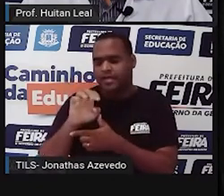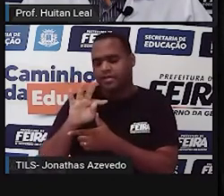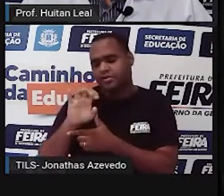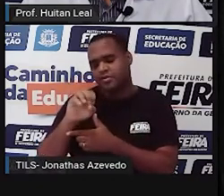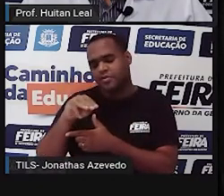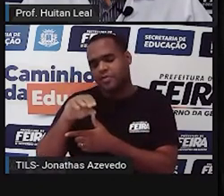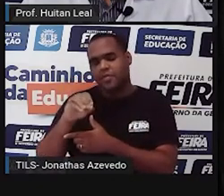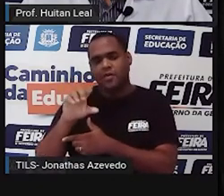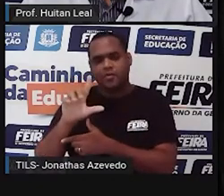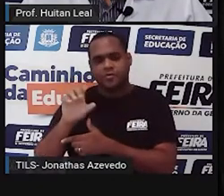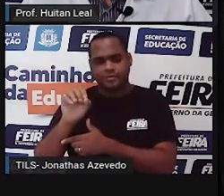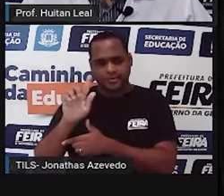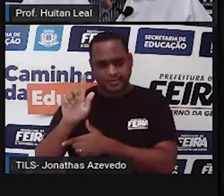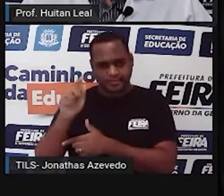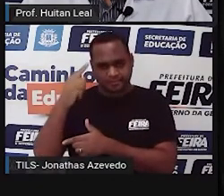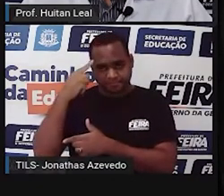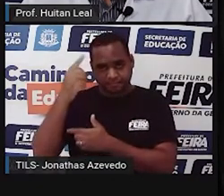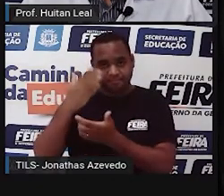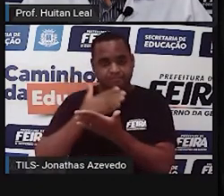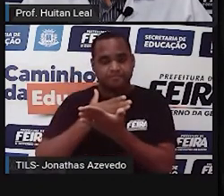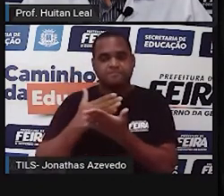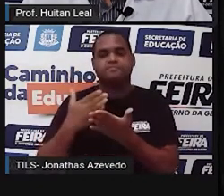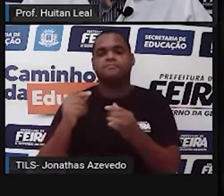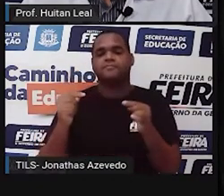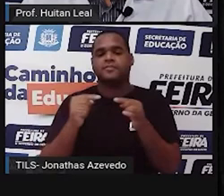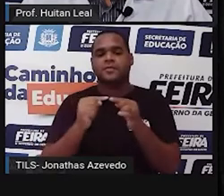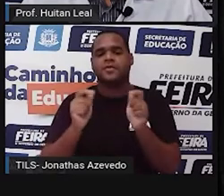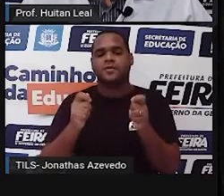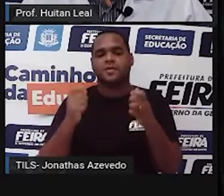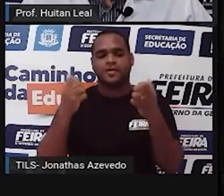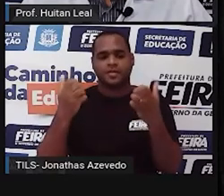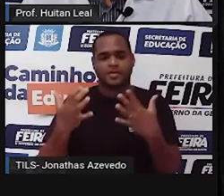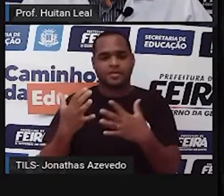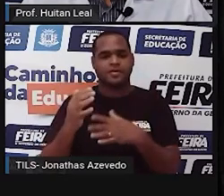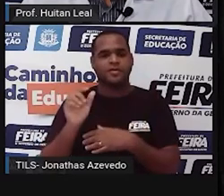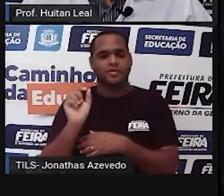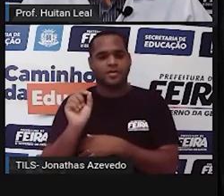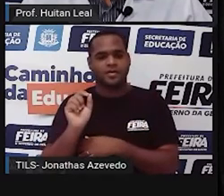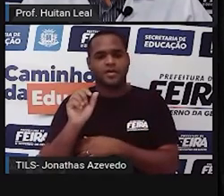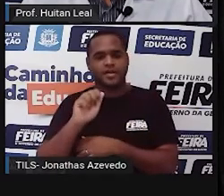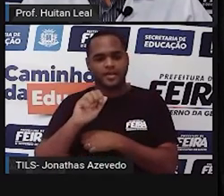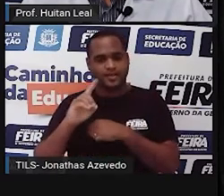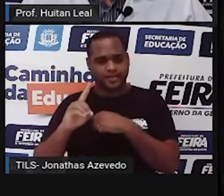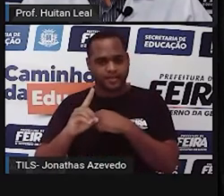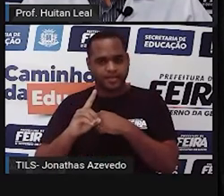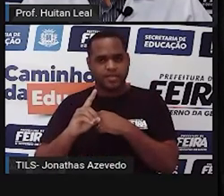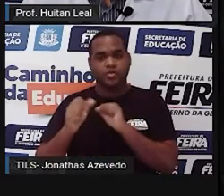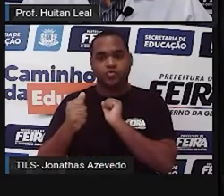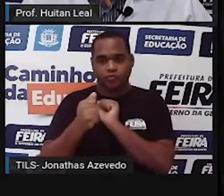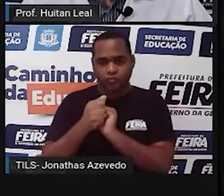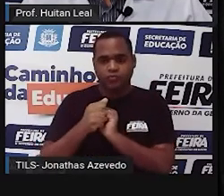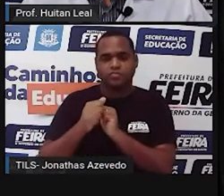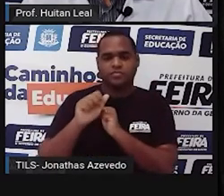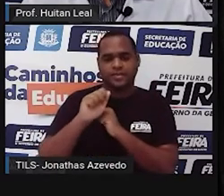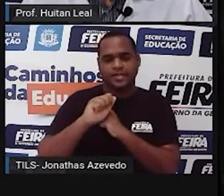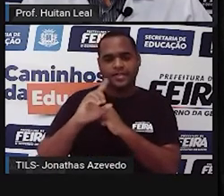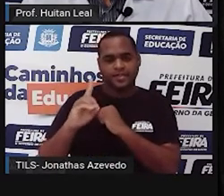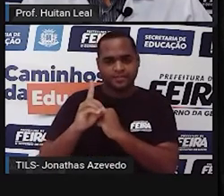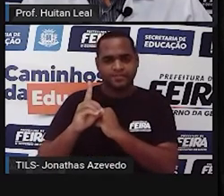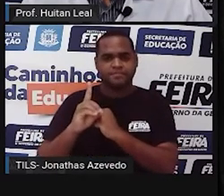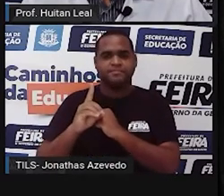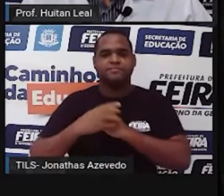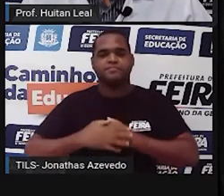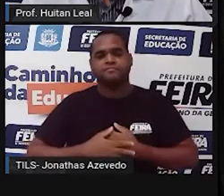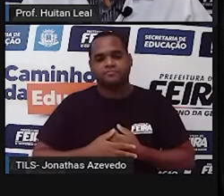etimologicamente a palavra advérbio é composta por ad, ou que significa junto de, ad significa junto